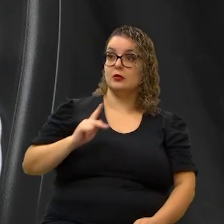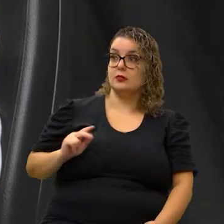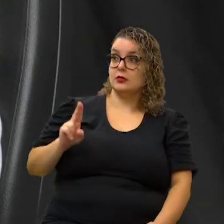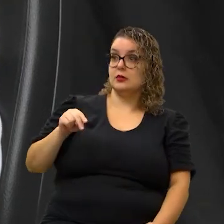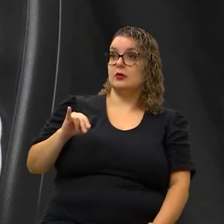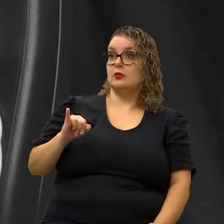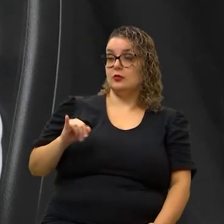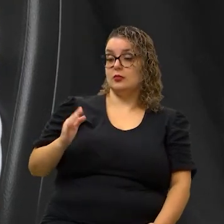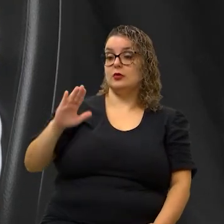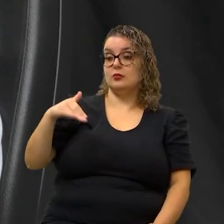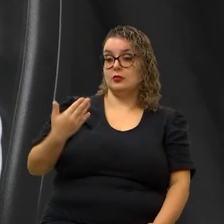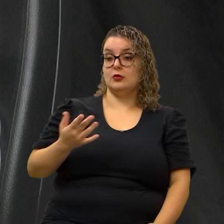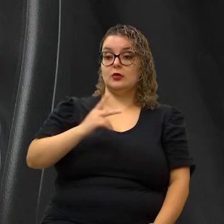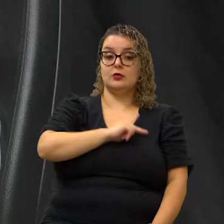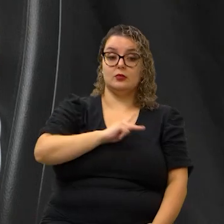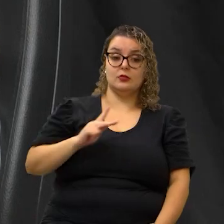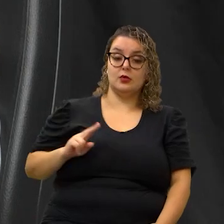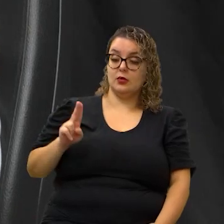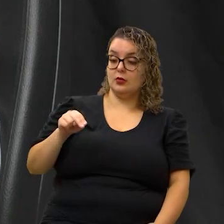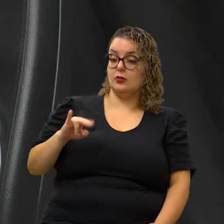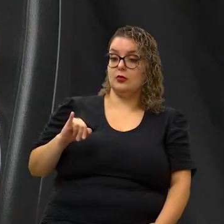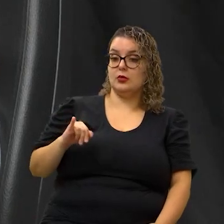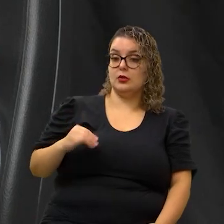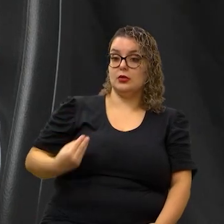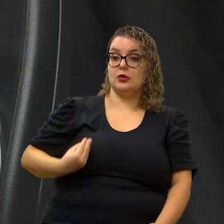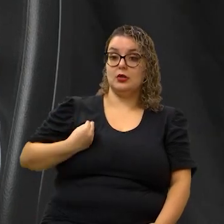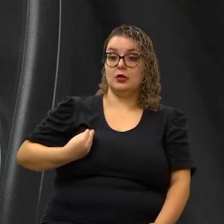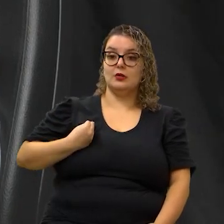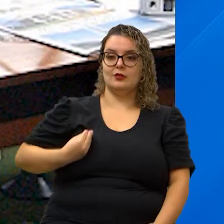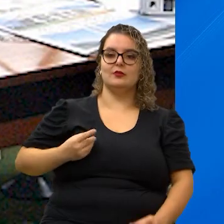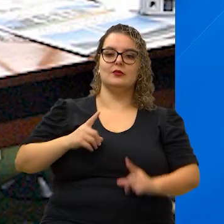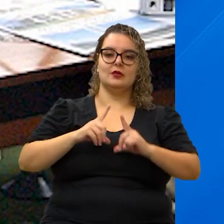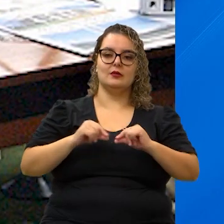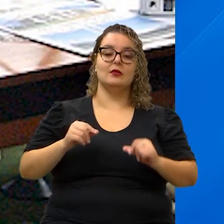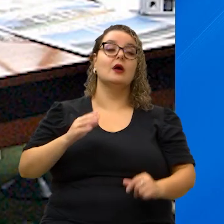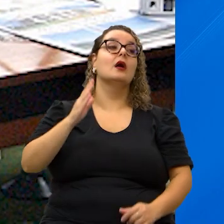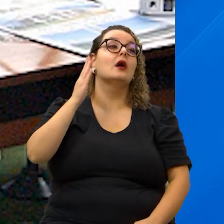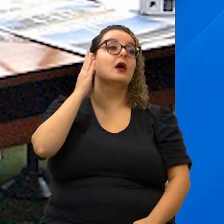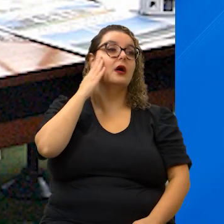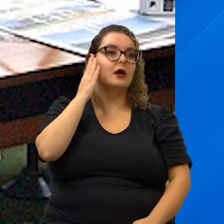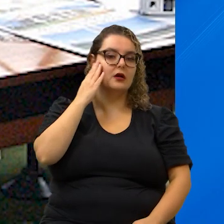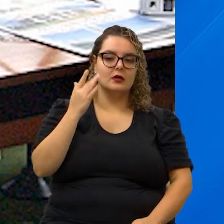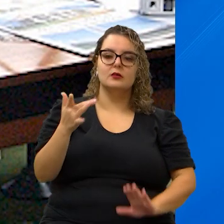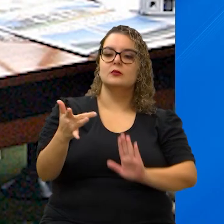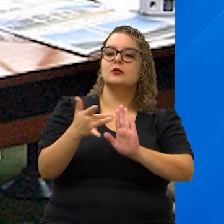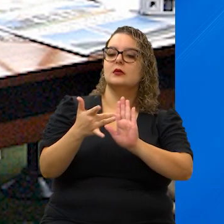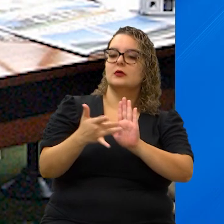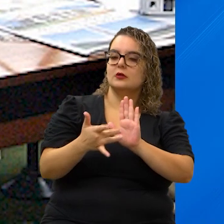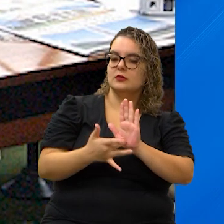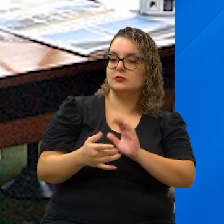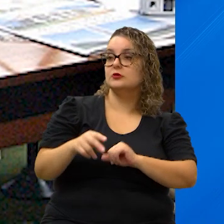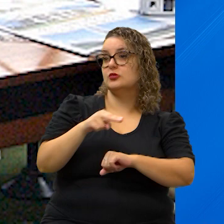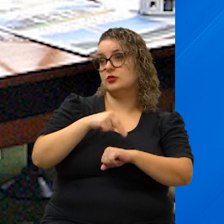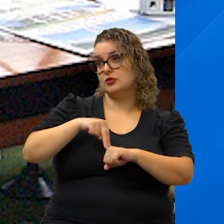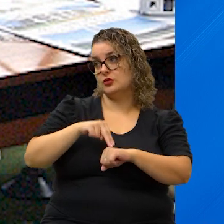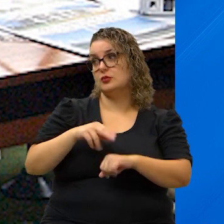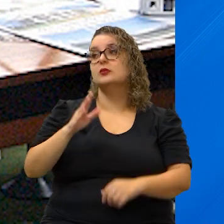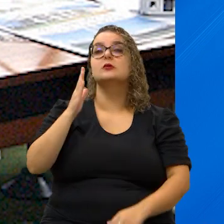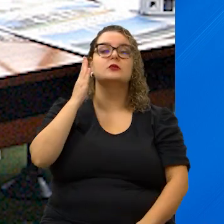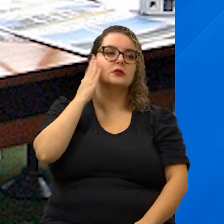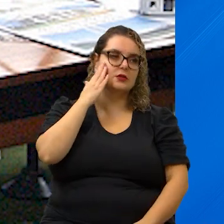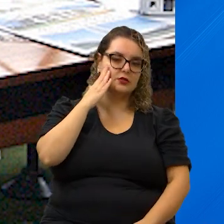vereador, também presidente da UNE, porque quando eu presidi a UNE, eu vivi muito Brasília, por conta das